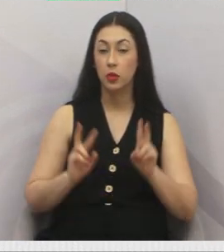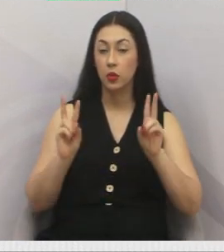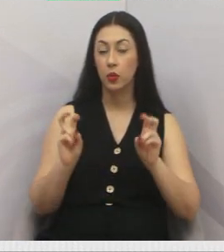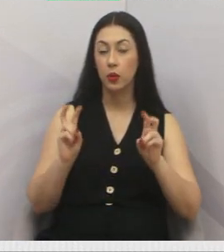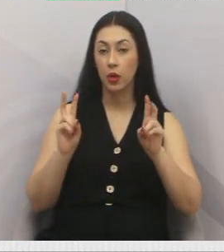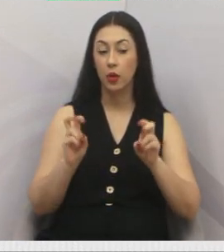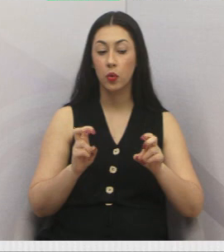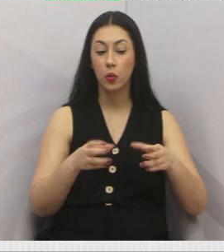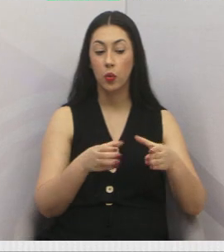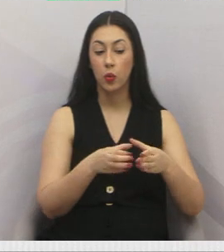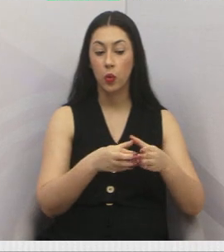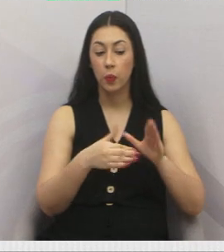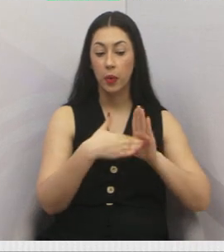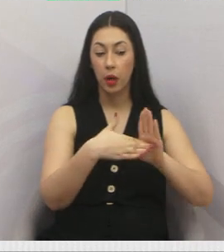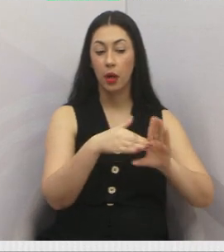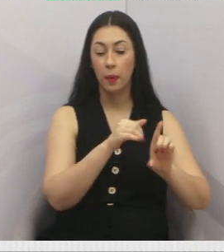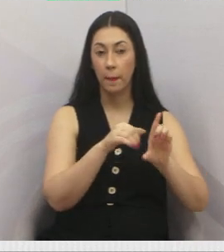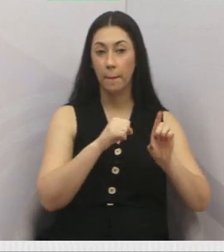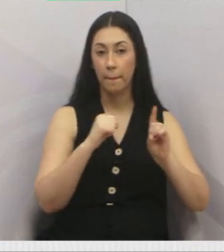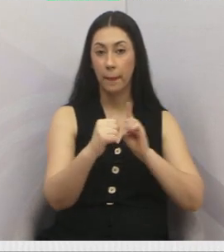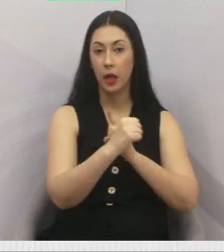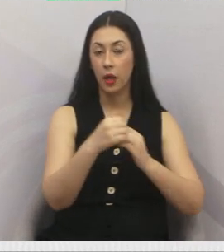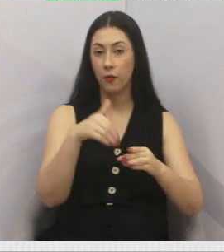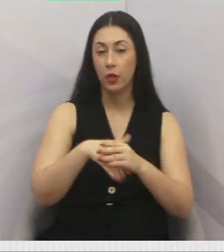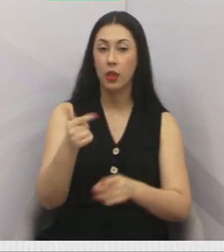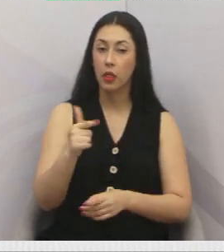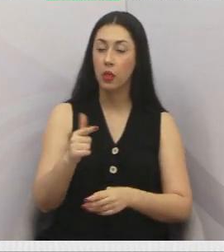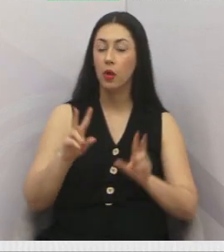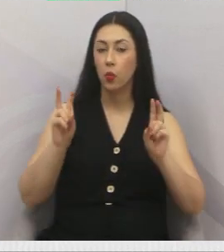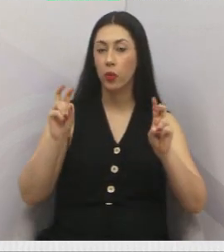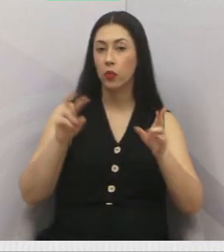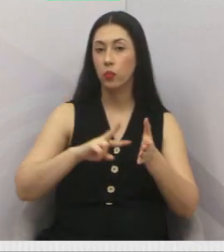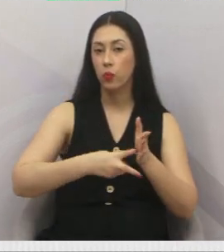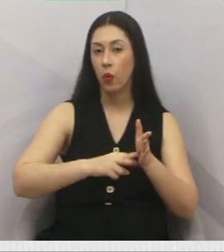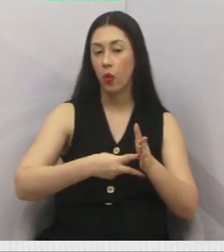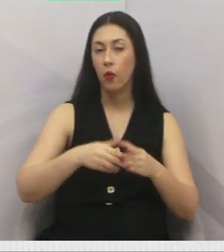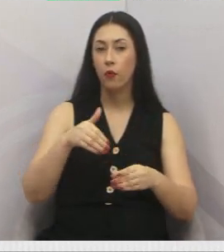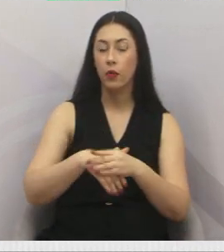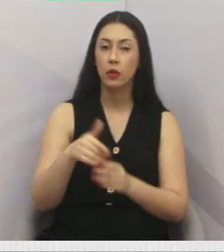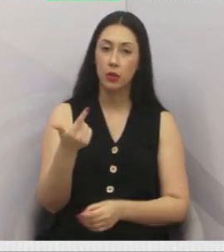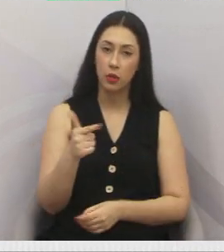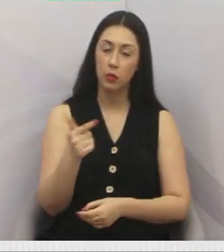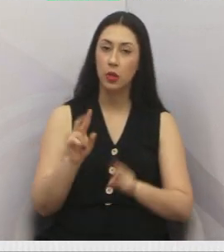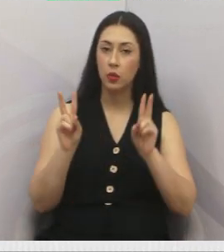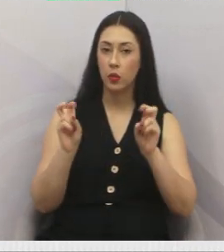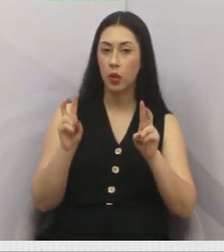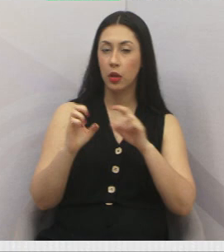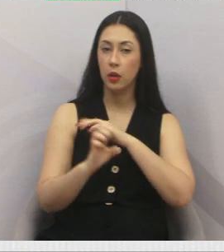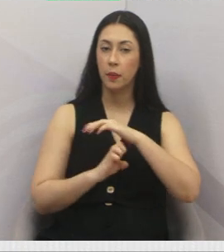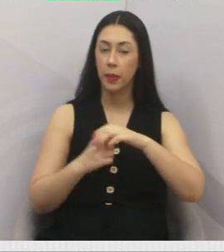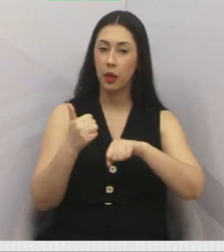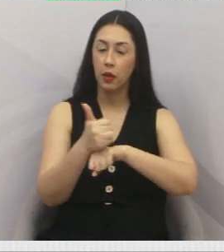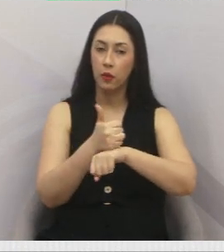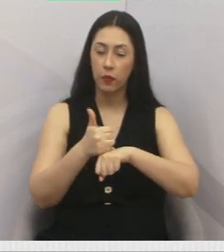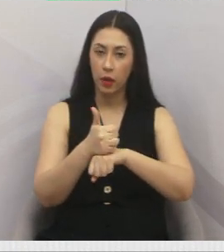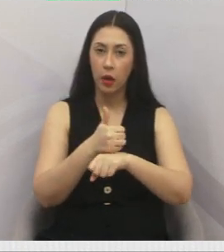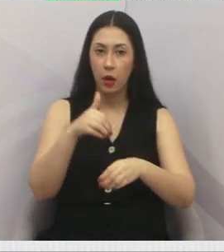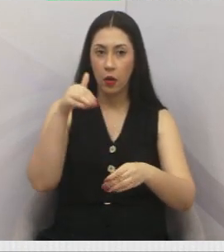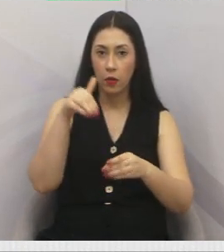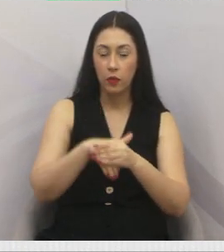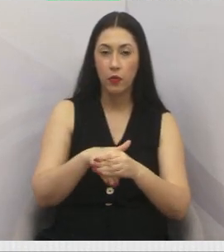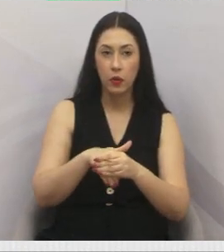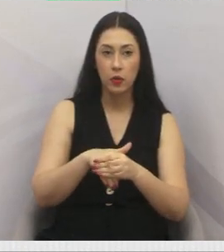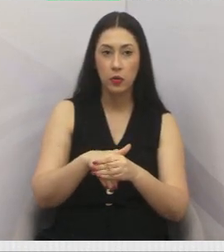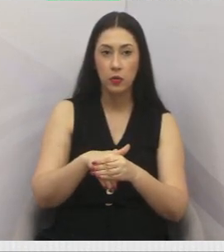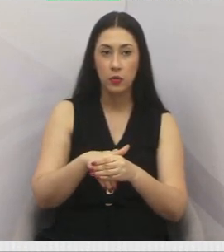Segmento movimentos populares, voto em branco. Segmento entidade de classe sindical, voto em branco. Segmento empresas ou entidades